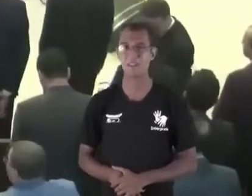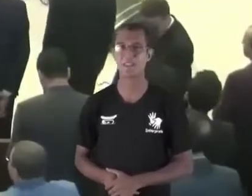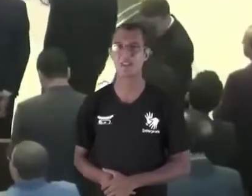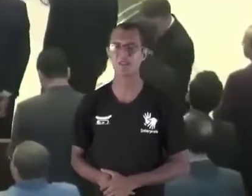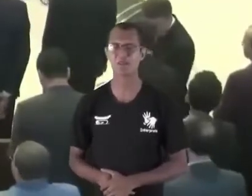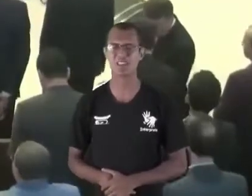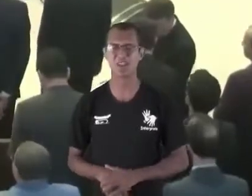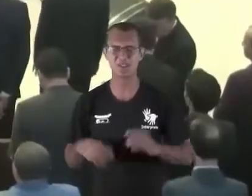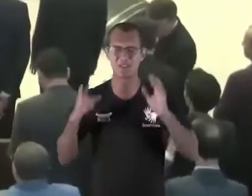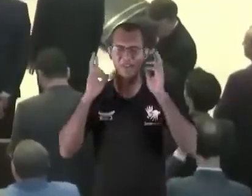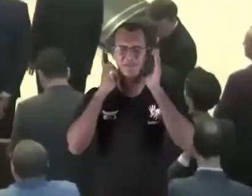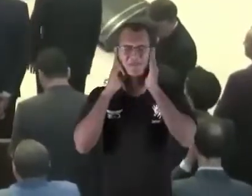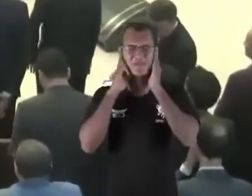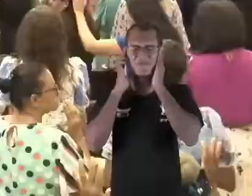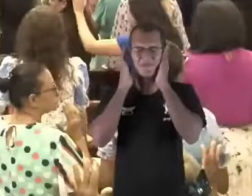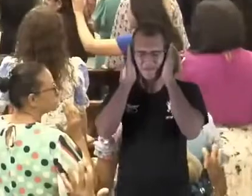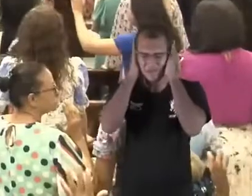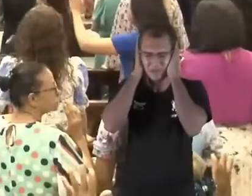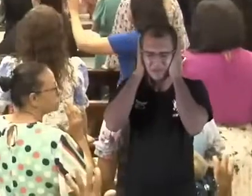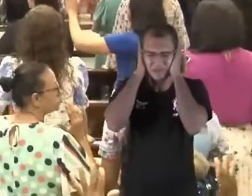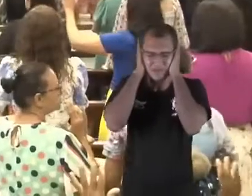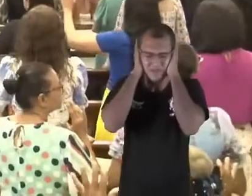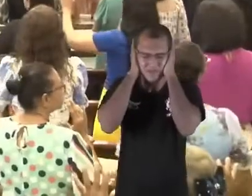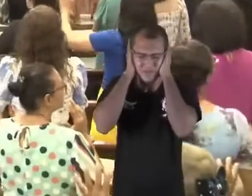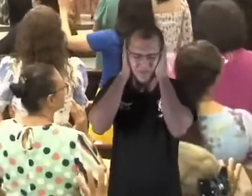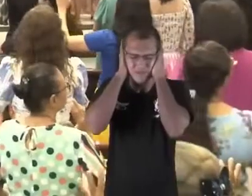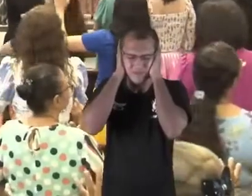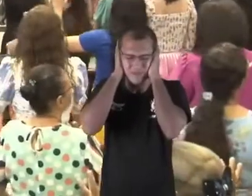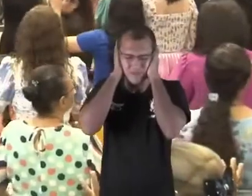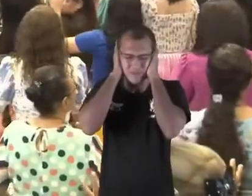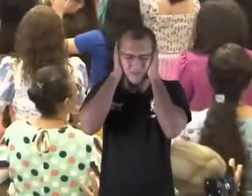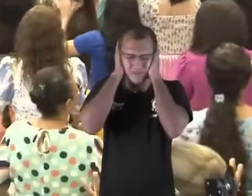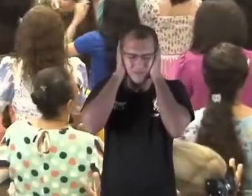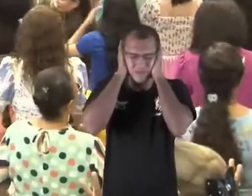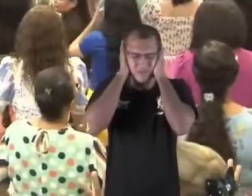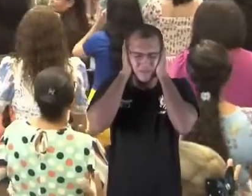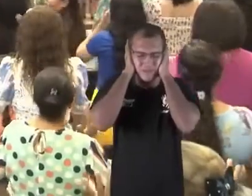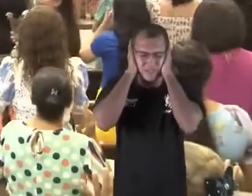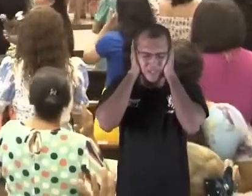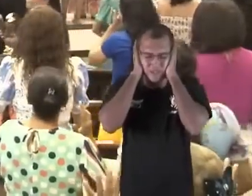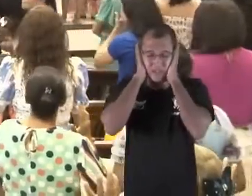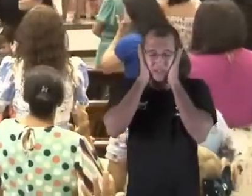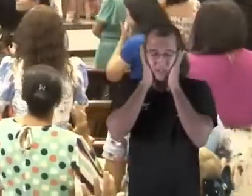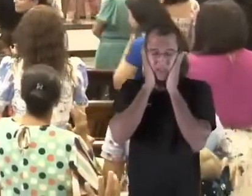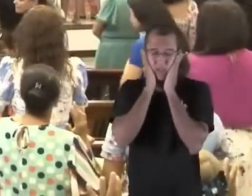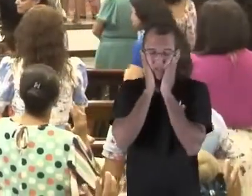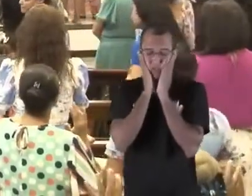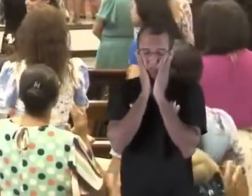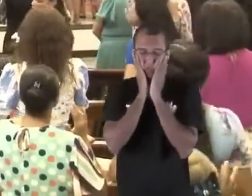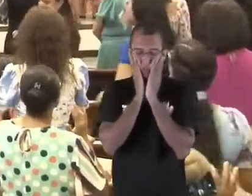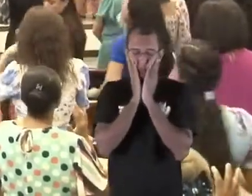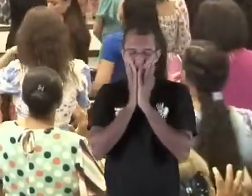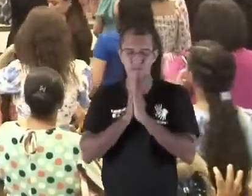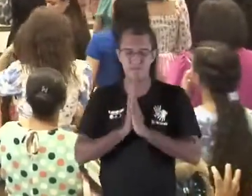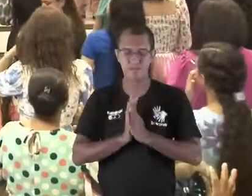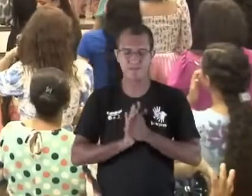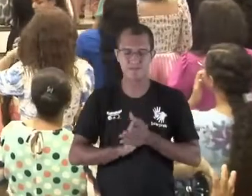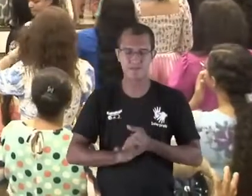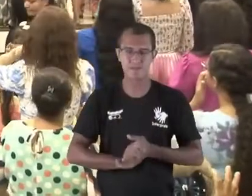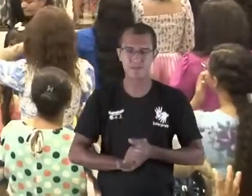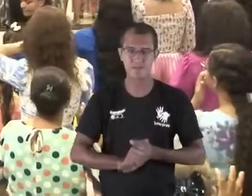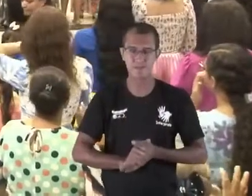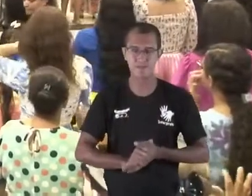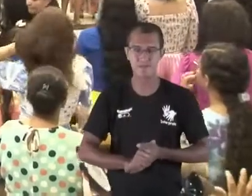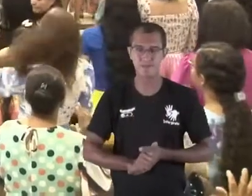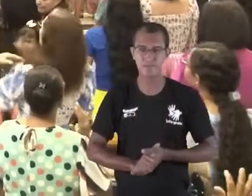Vem. Vem. Vem. Eu espero. Eu espero.